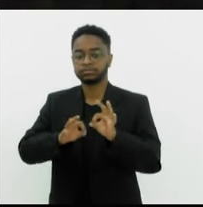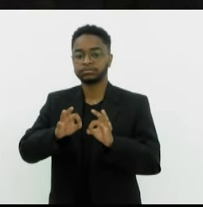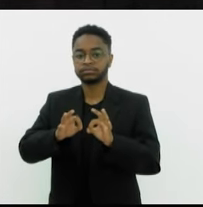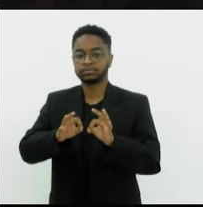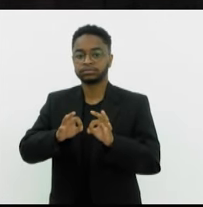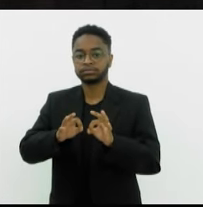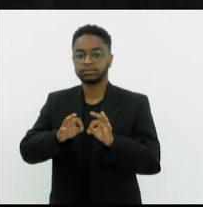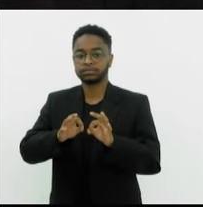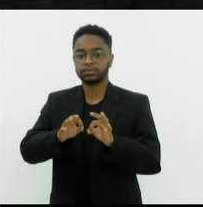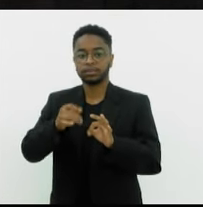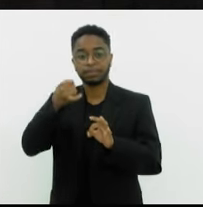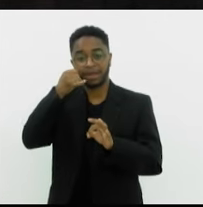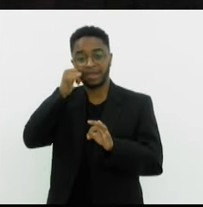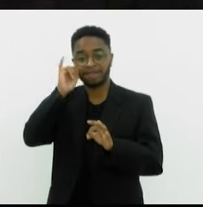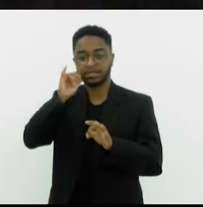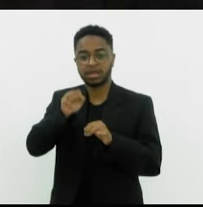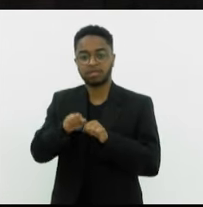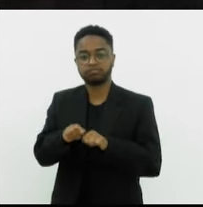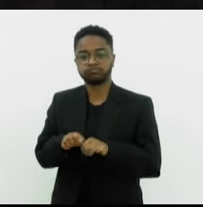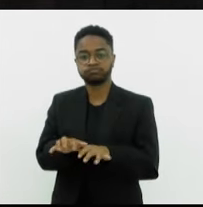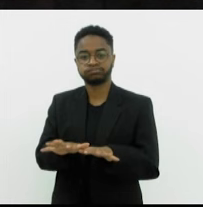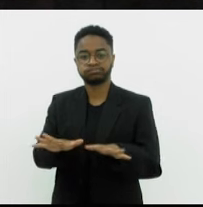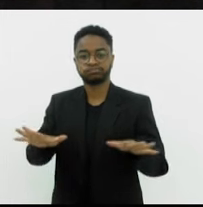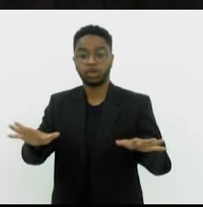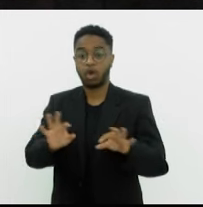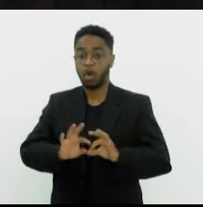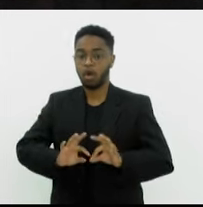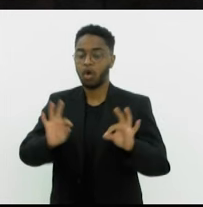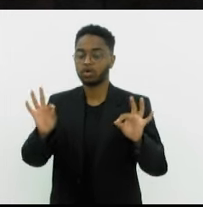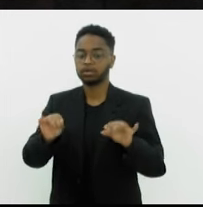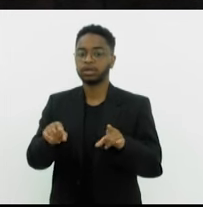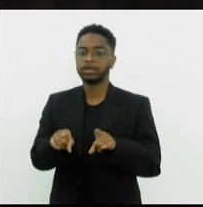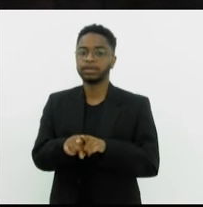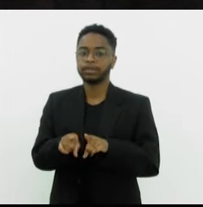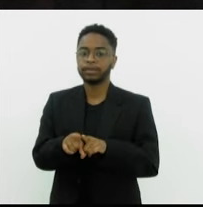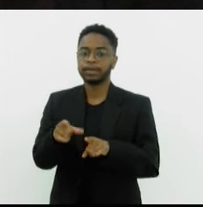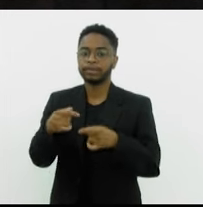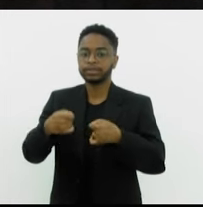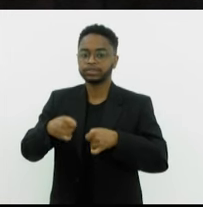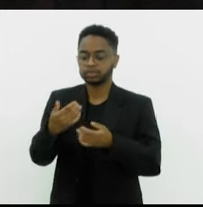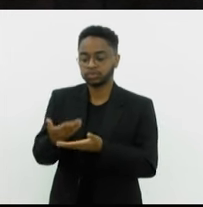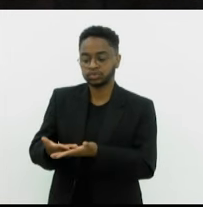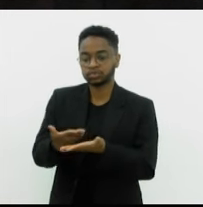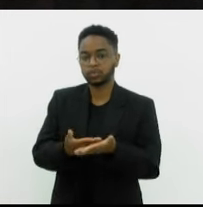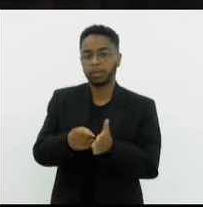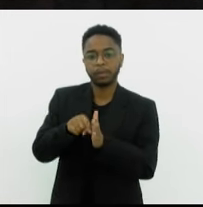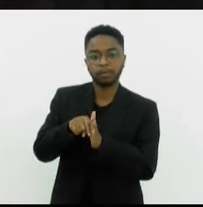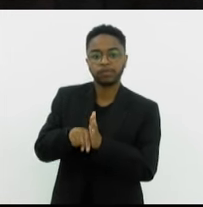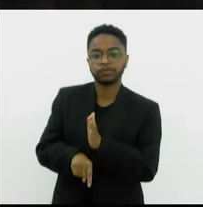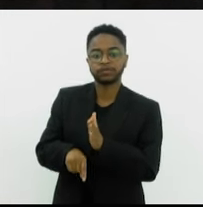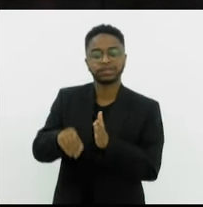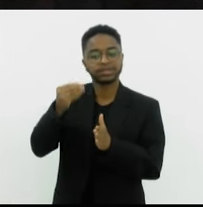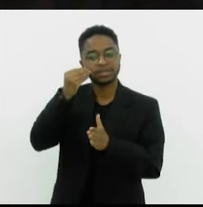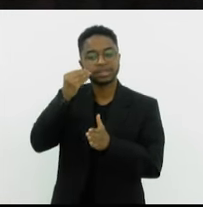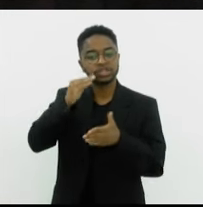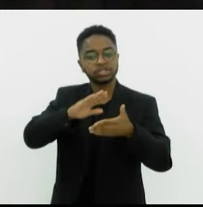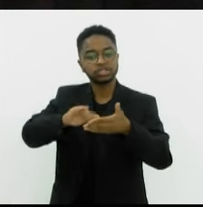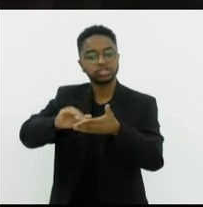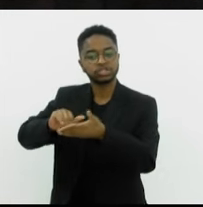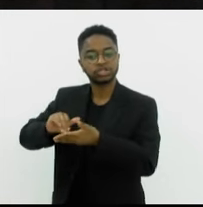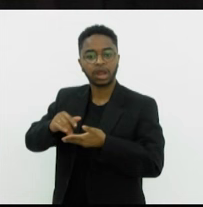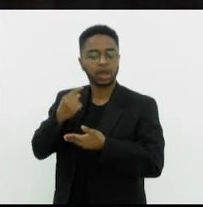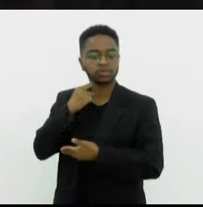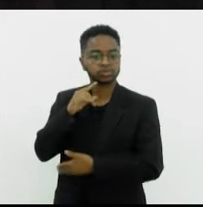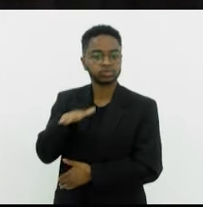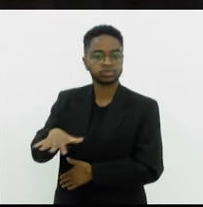contingências muito bem feito e estudos profundos de descontaminação daquela área.